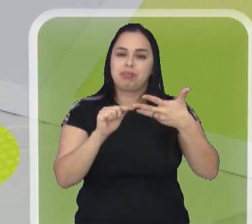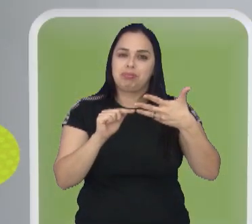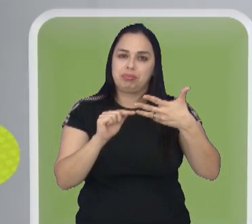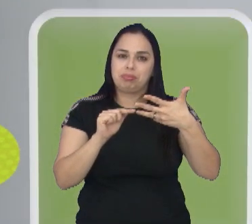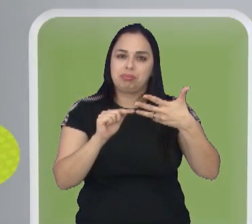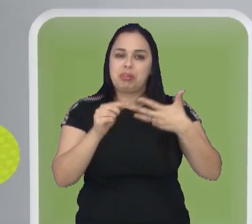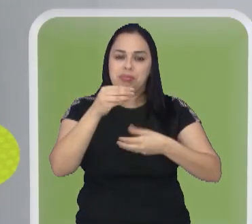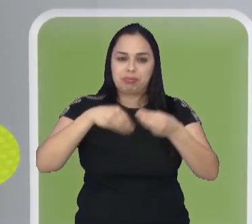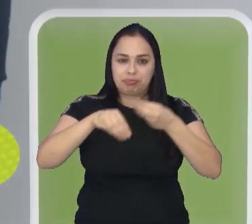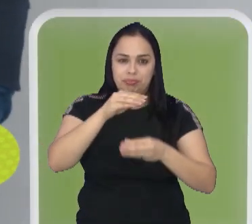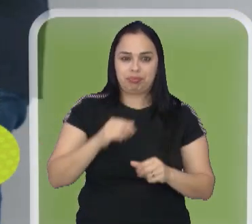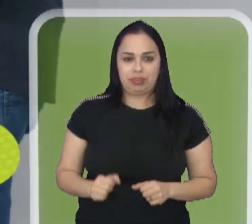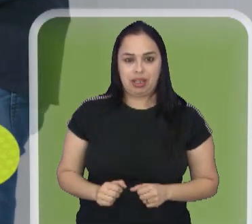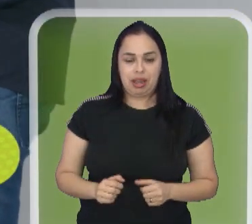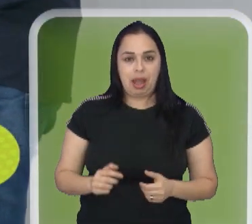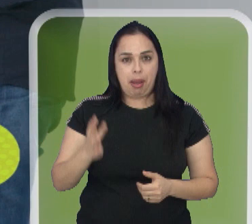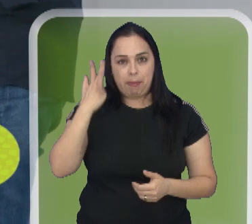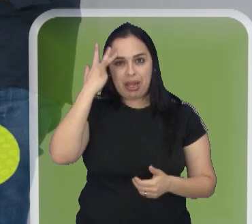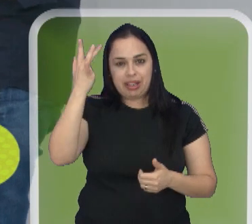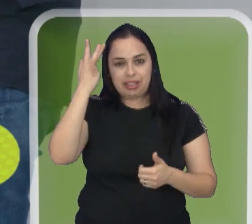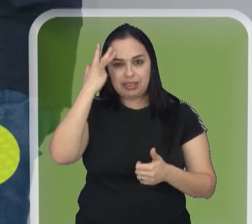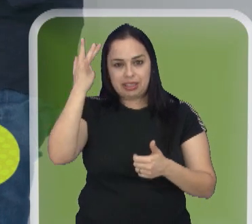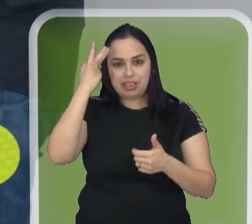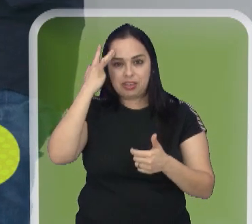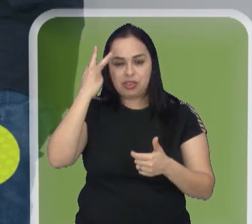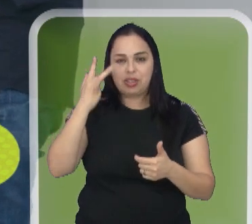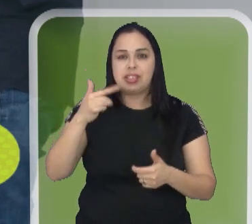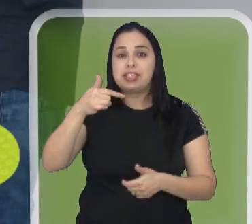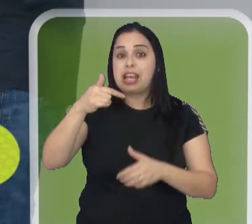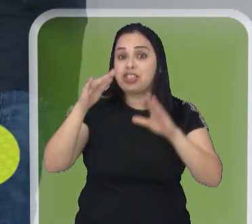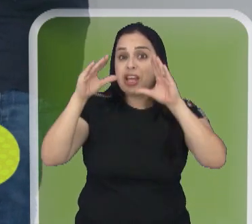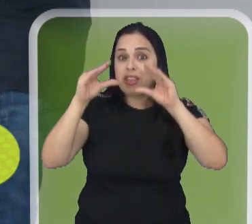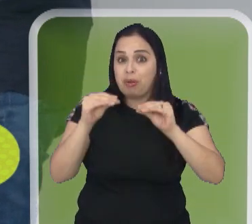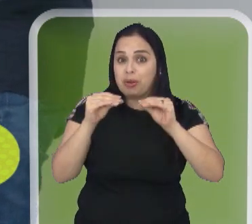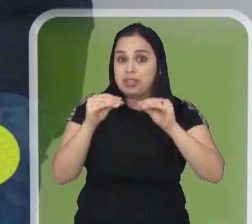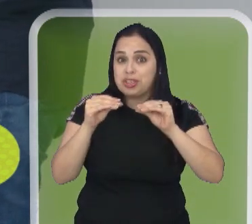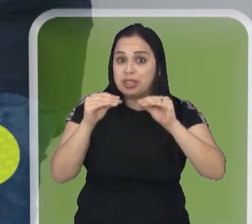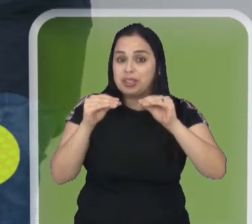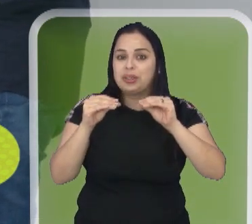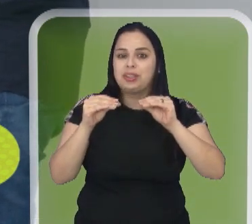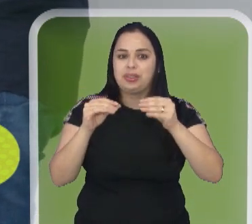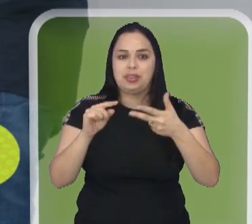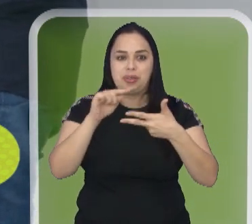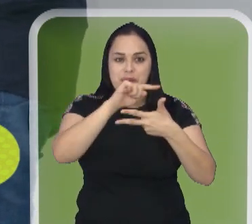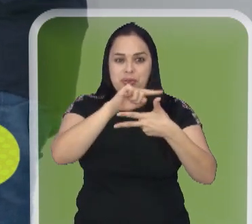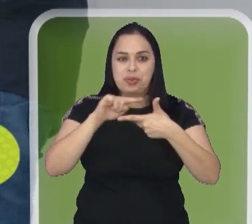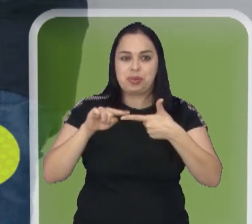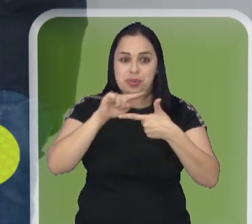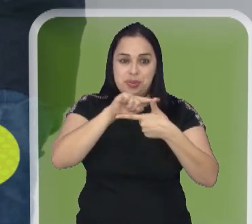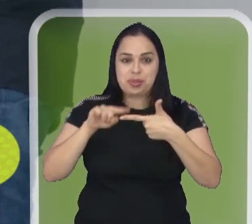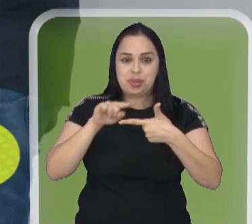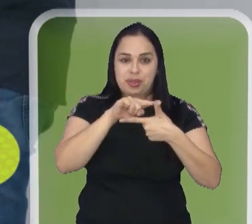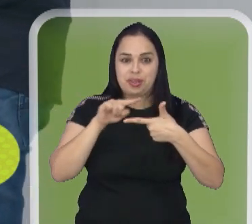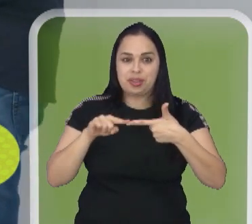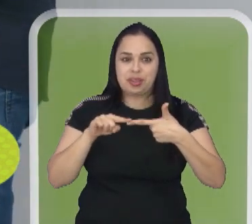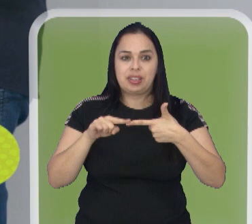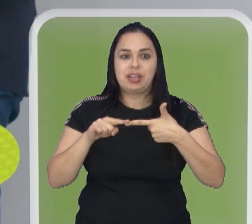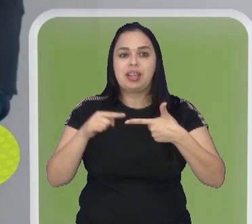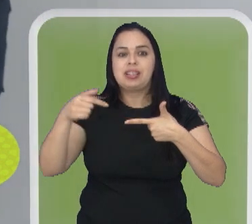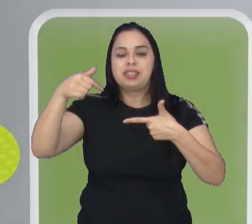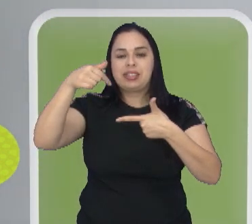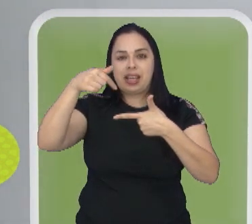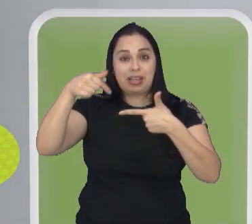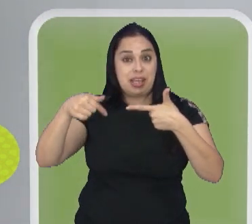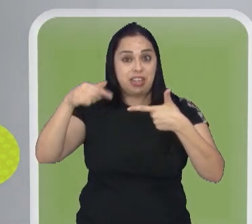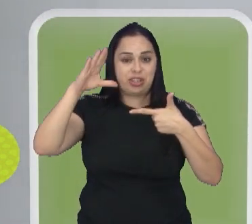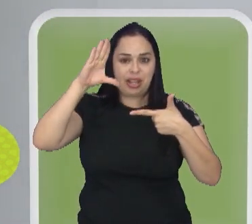os dois jogos às 7 da noite no grupo do São José, São José União Suzano, Grêmio Prudente, Desportivo Brasil, o jogo lá do Prudente no